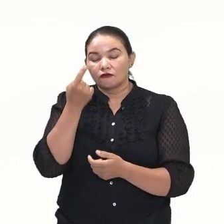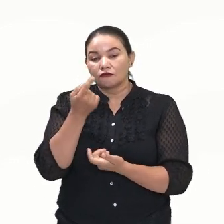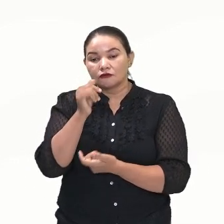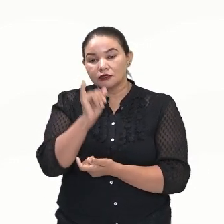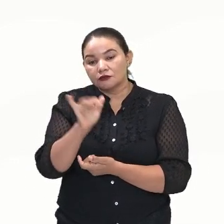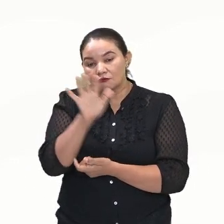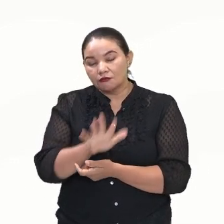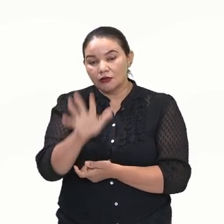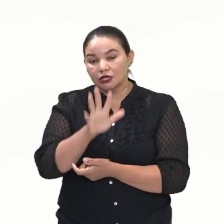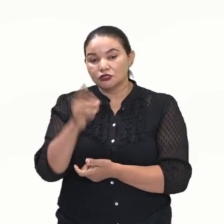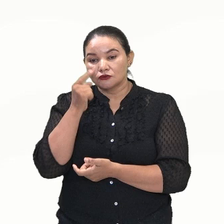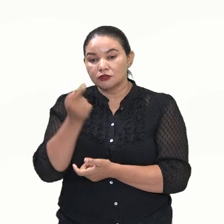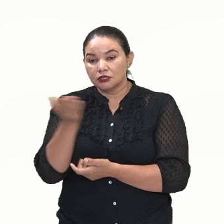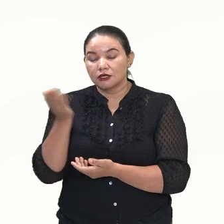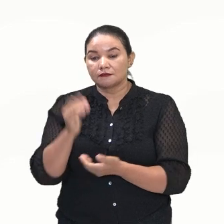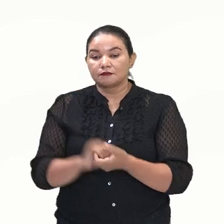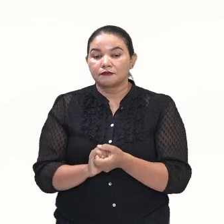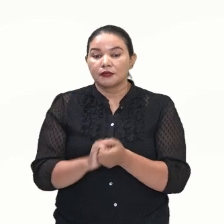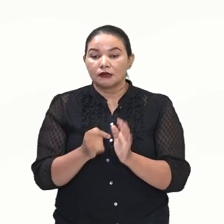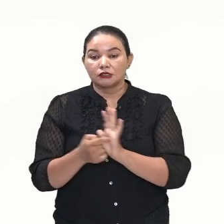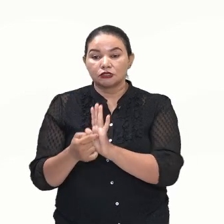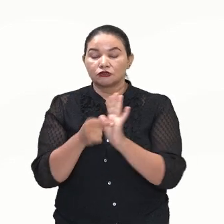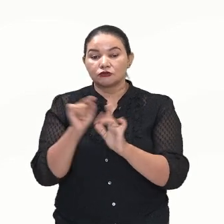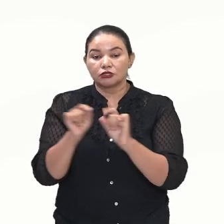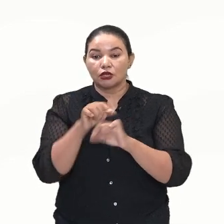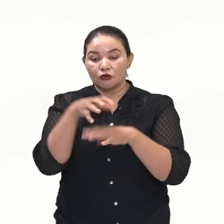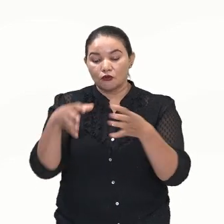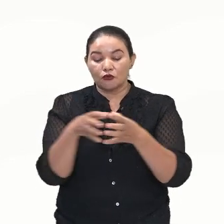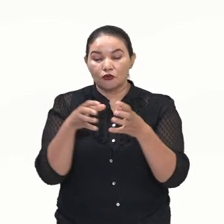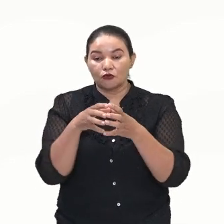uma demonstração de um movimento cartista de